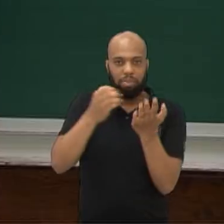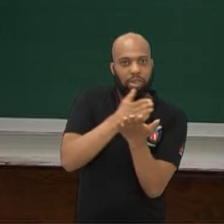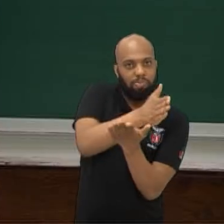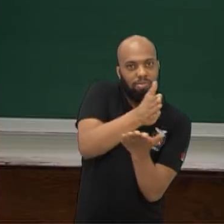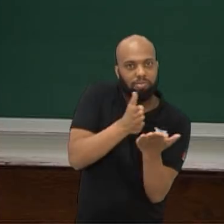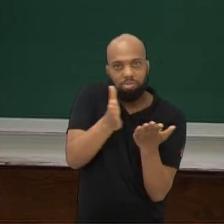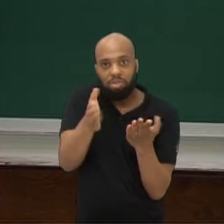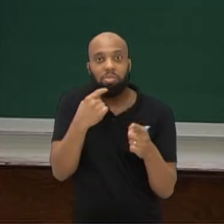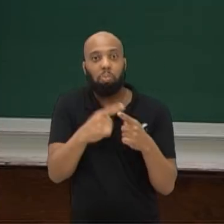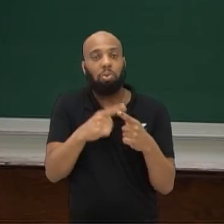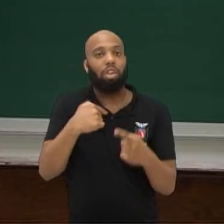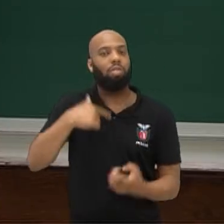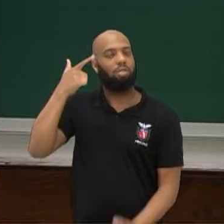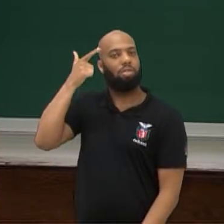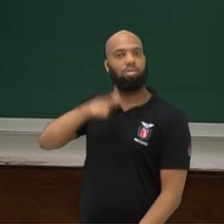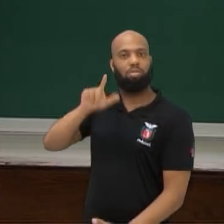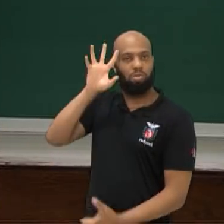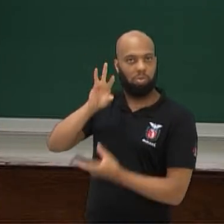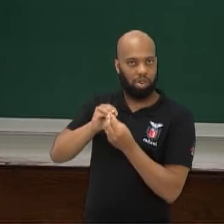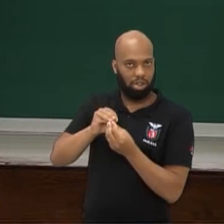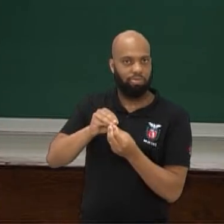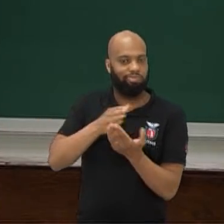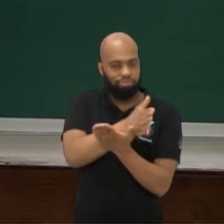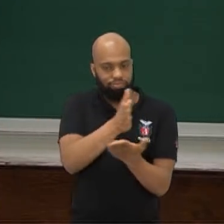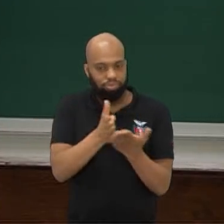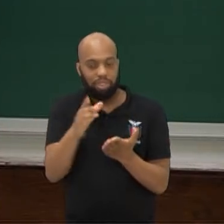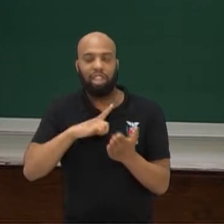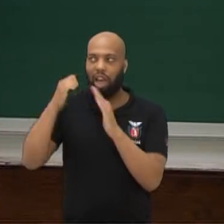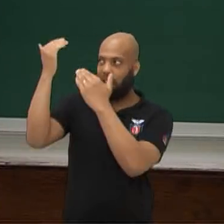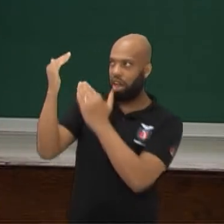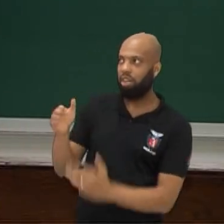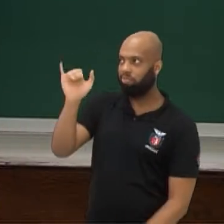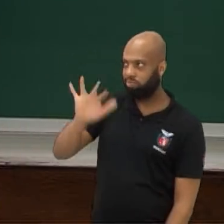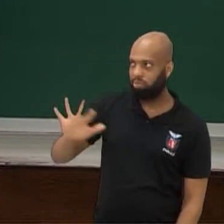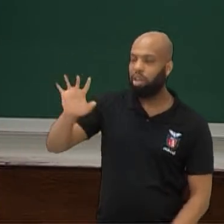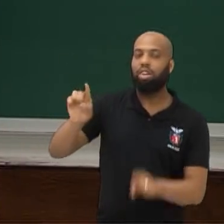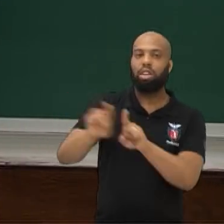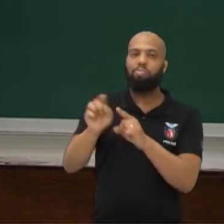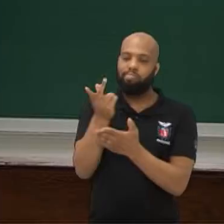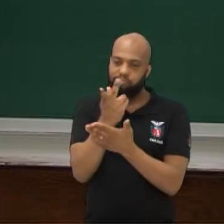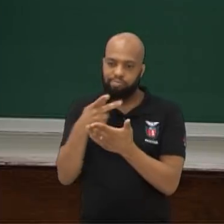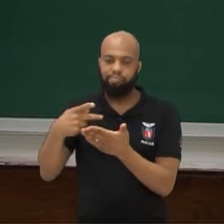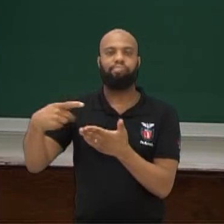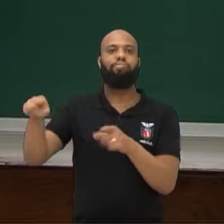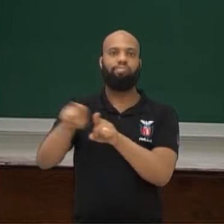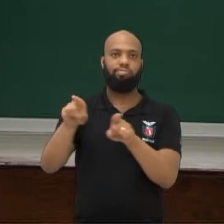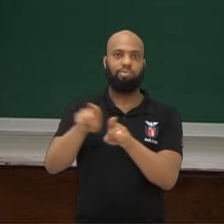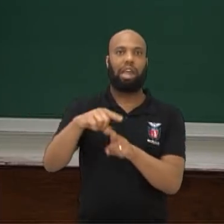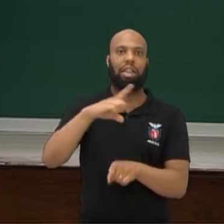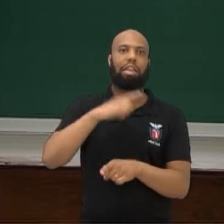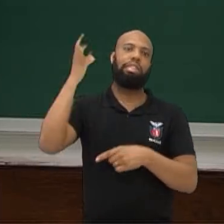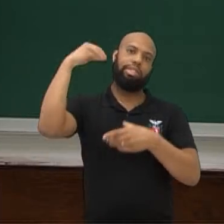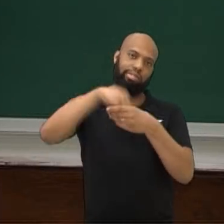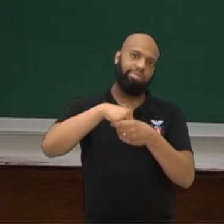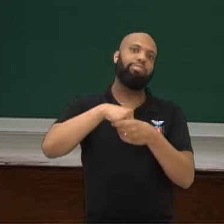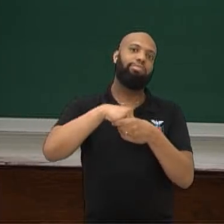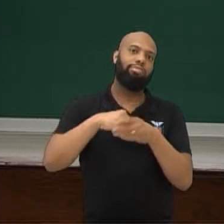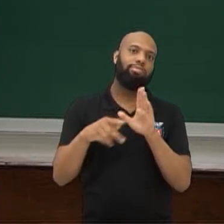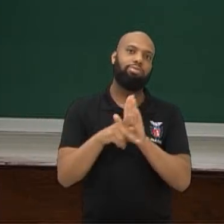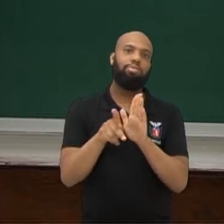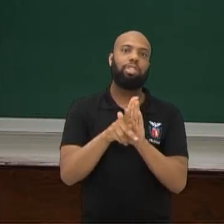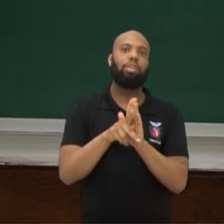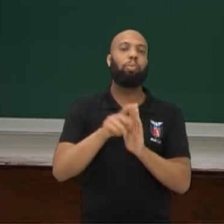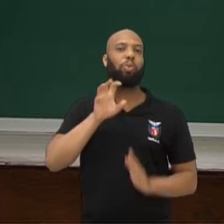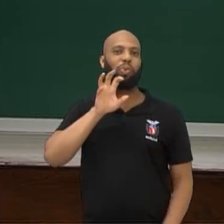Né? Porque para eu compreender a ambiguidade, eu tenho que analisar ali as imagens, os desenhos, as ilustrações que constituem esse repertório da linguagem